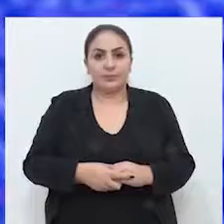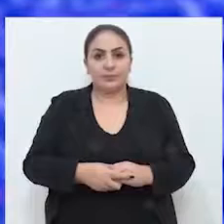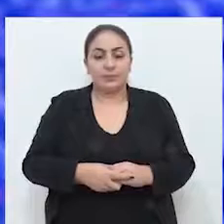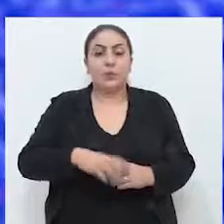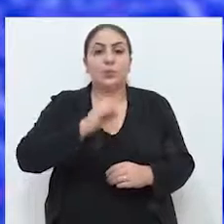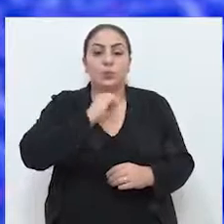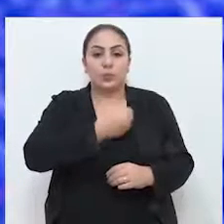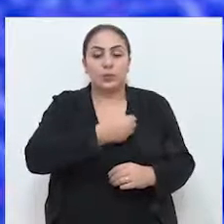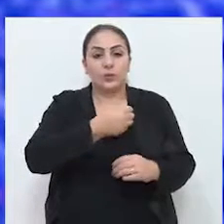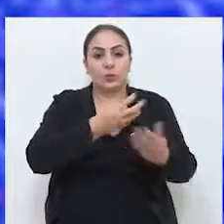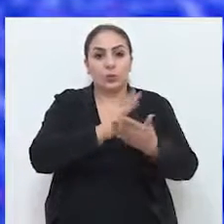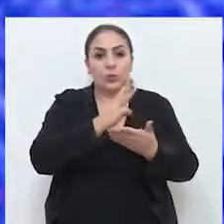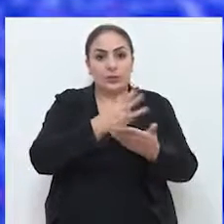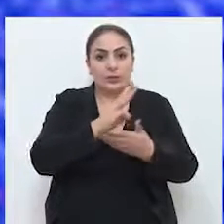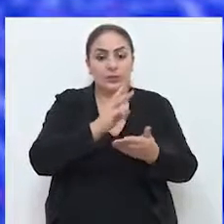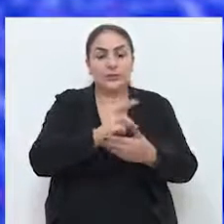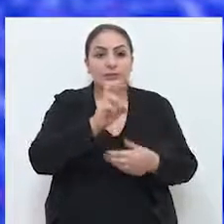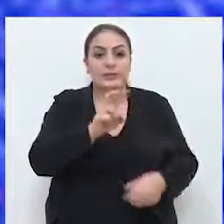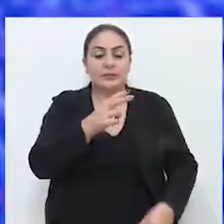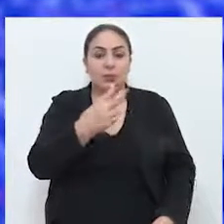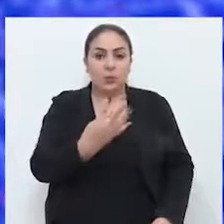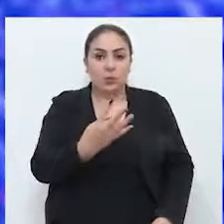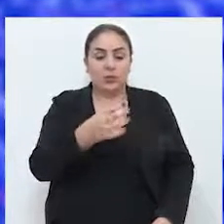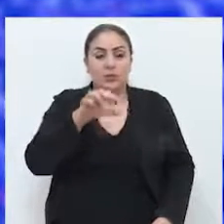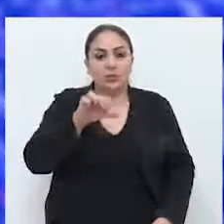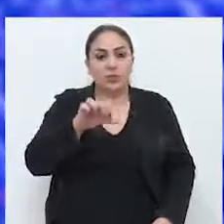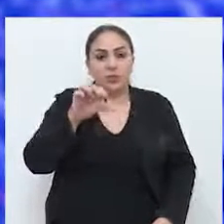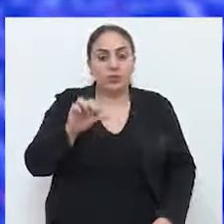rluz@upf.br. Os números do WhatsApp são o